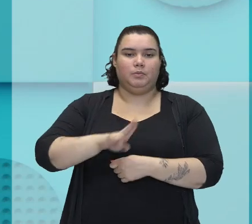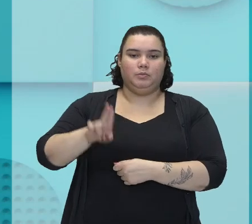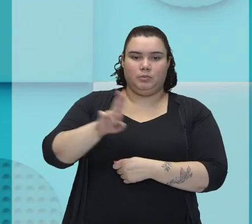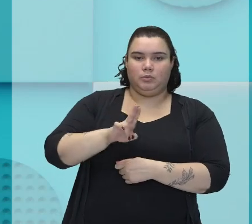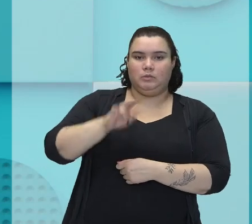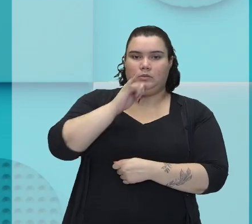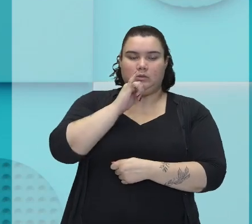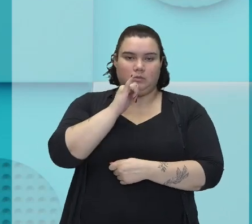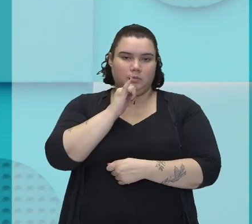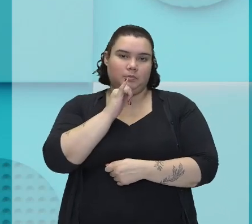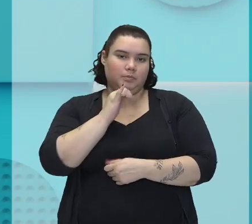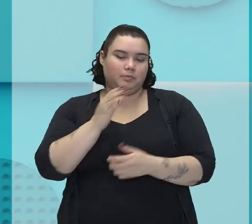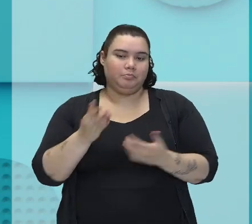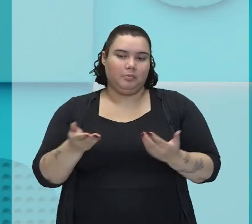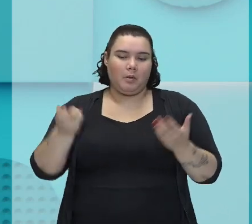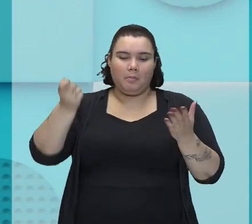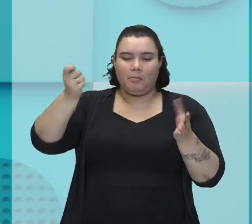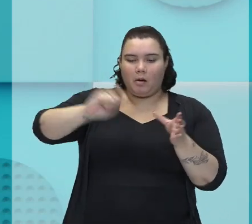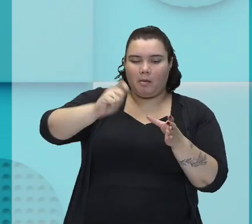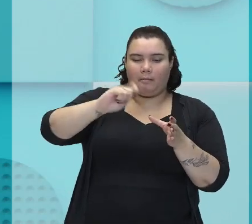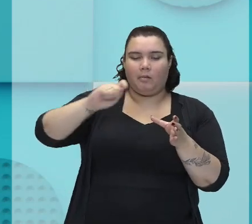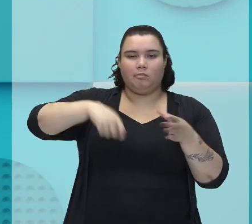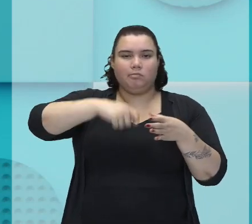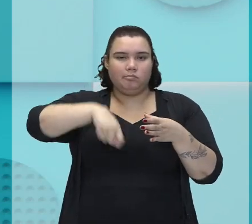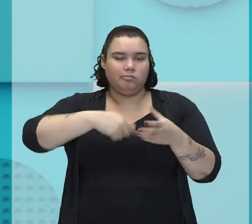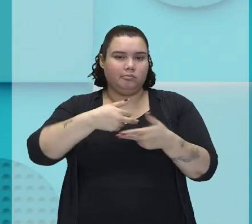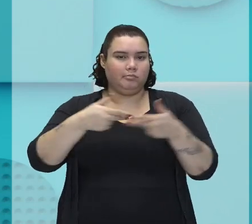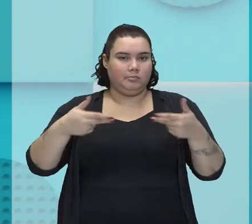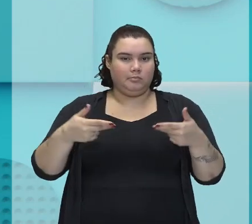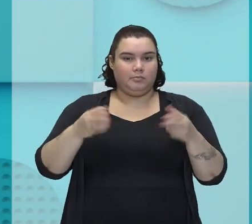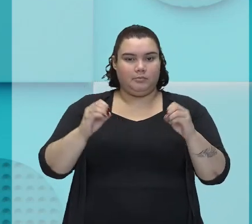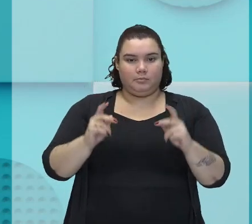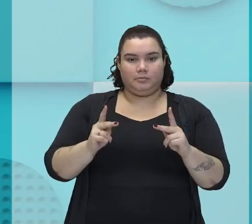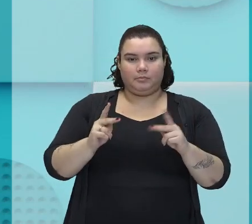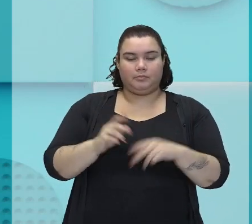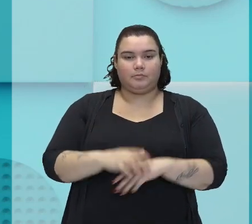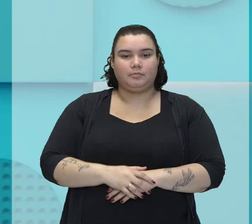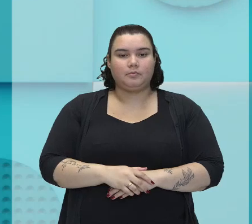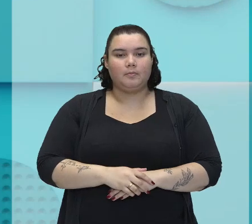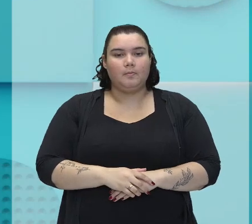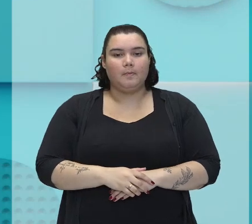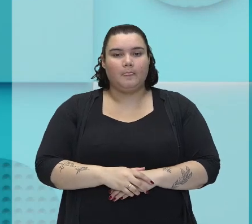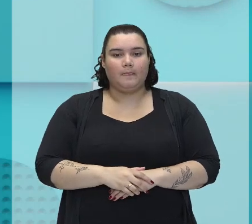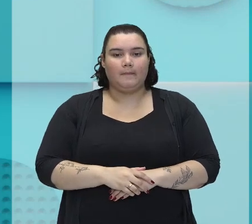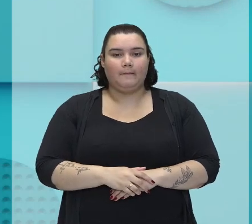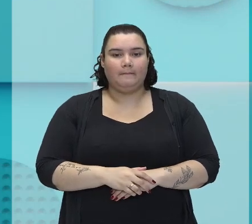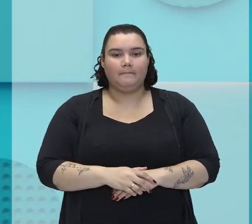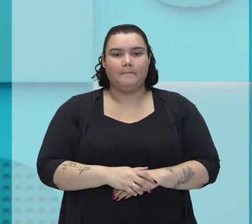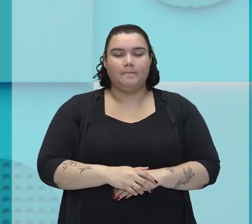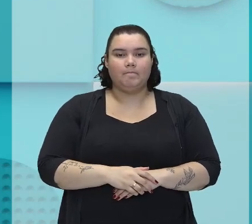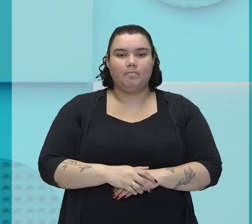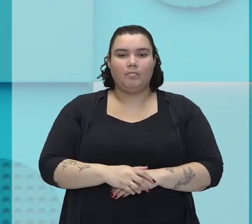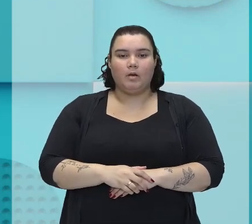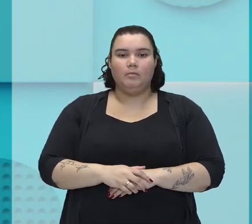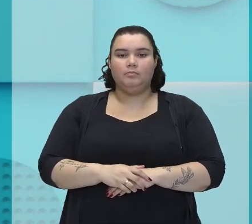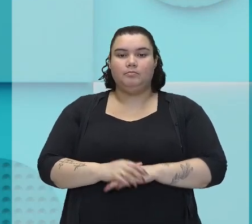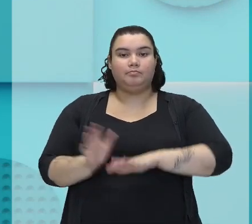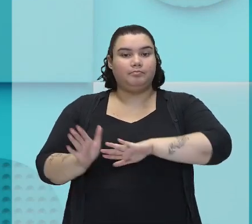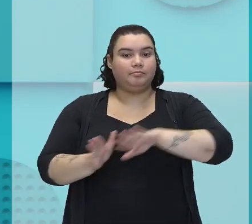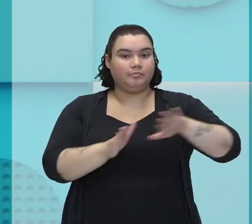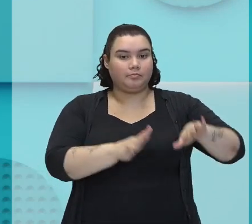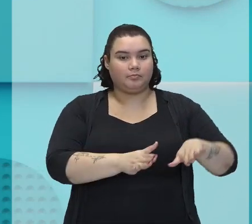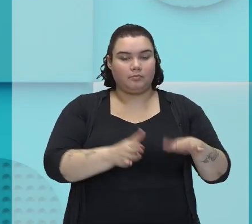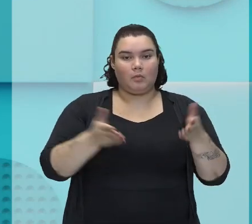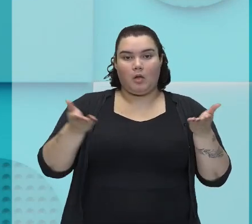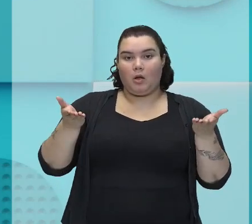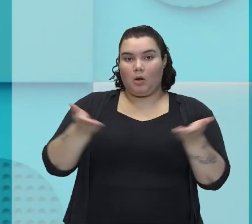no bolo, certo? Então, são exemplos de texto injuntivo, certinho, turminha? Vamos, então, agora, terminado